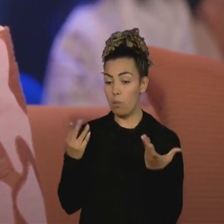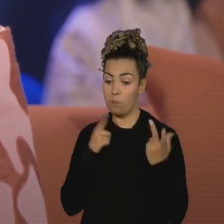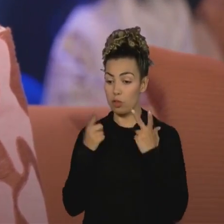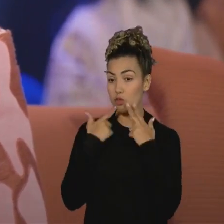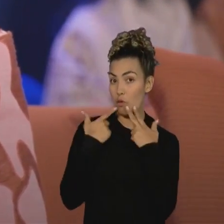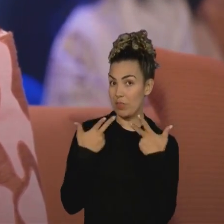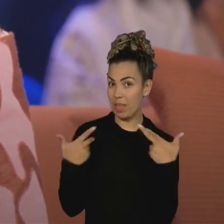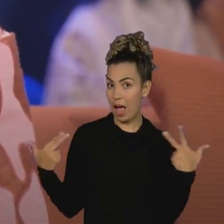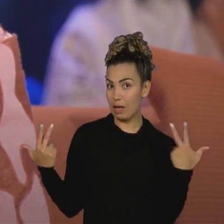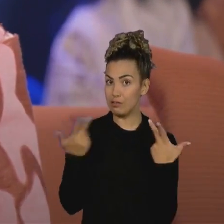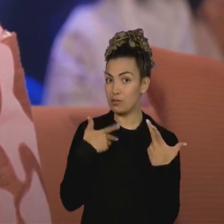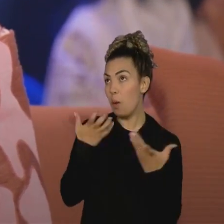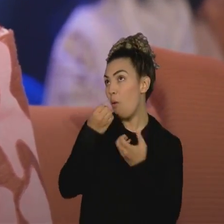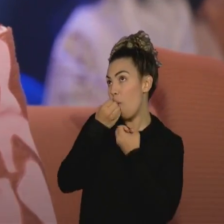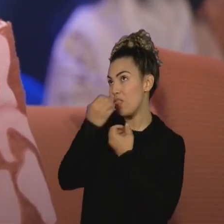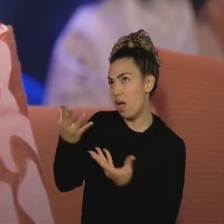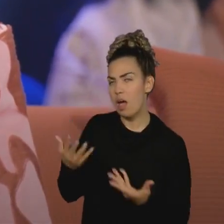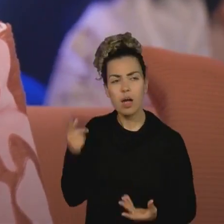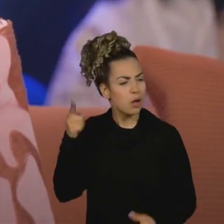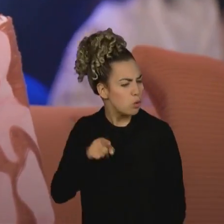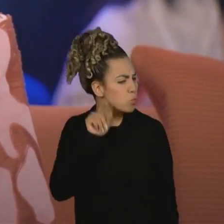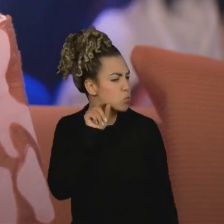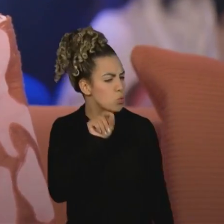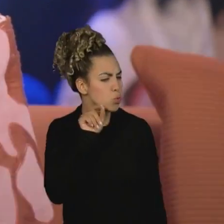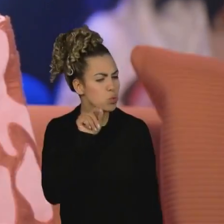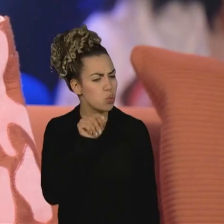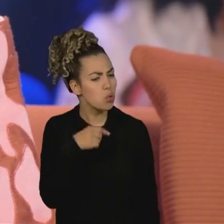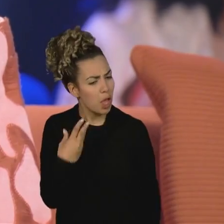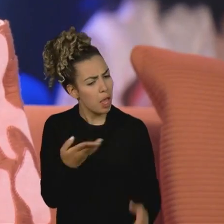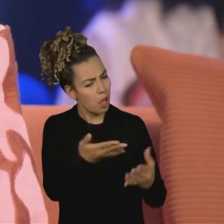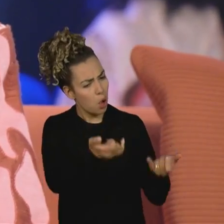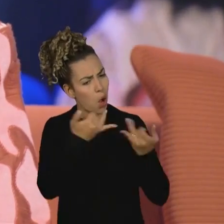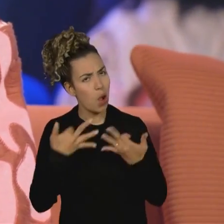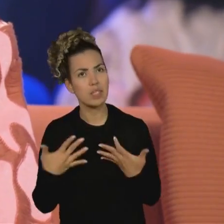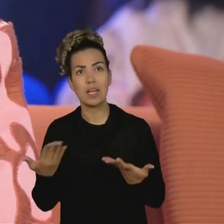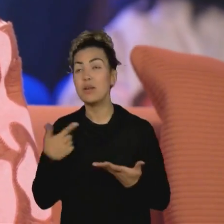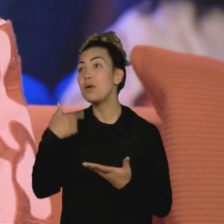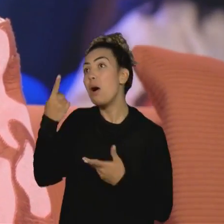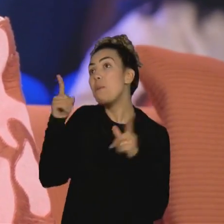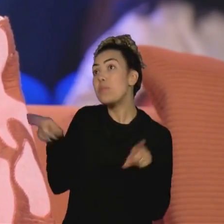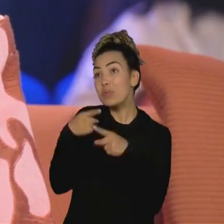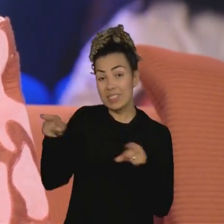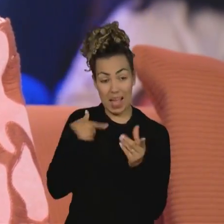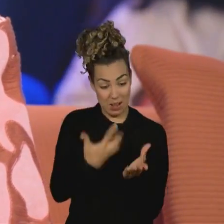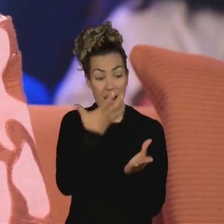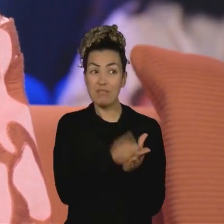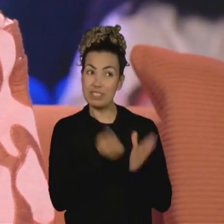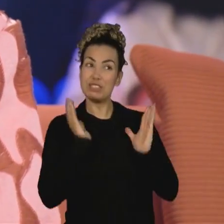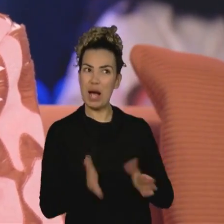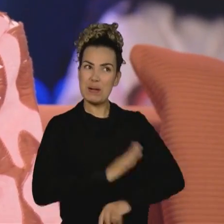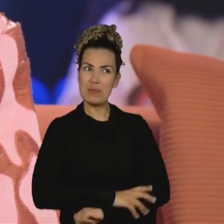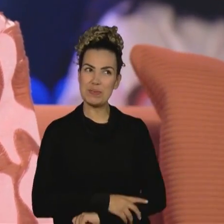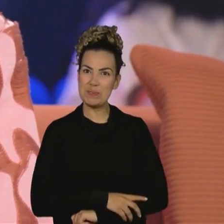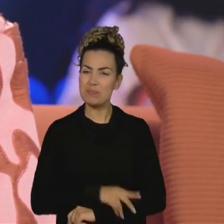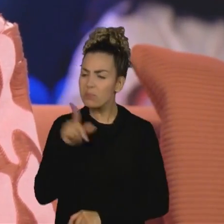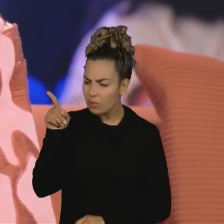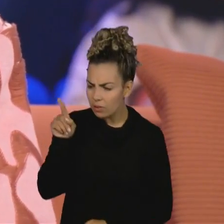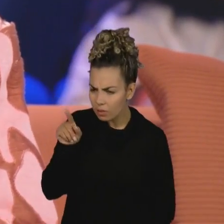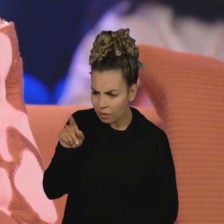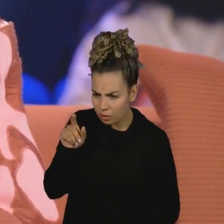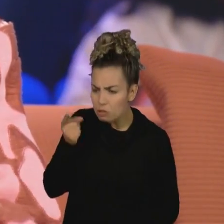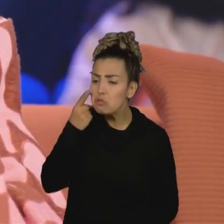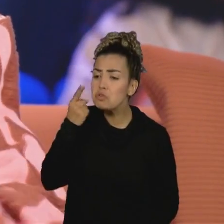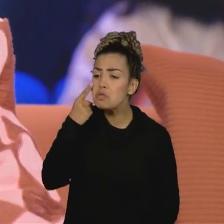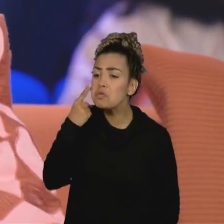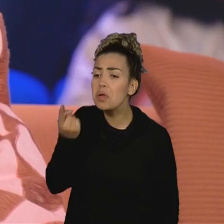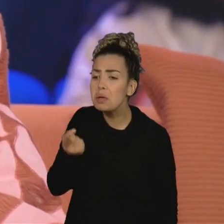novidade. Aí ela falou: ai, conta, o que foi? Eu gravei uma música. Aí ela falou, me mostra. Aí eu fiquei